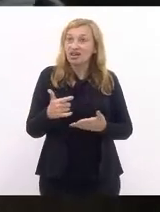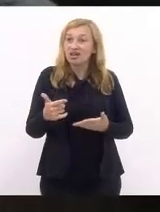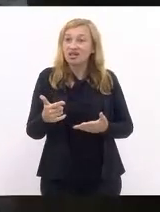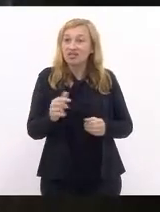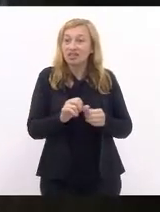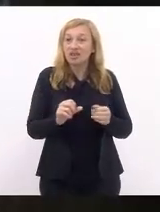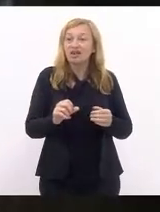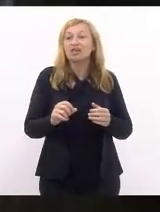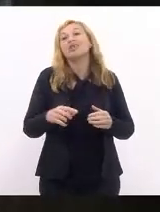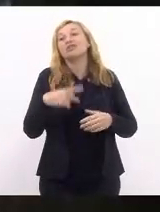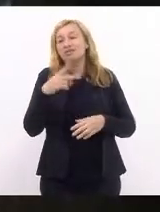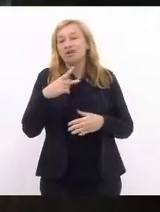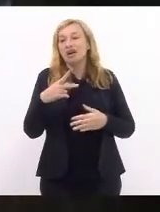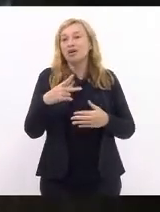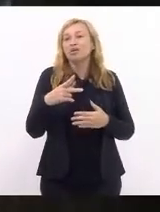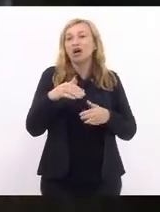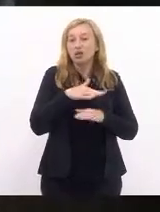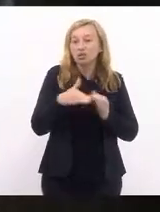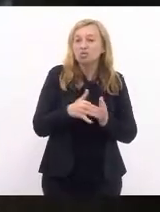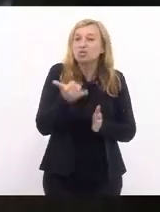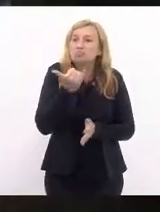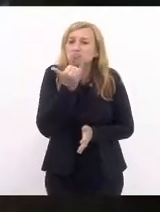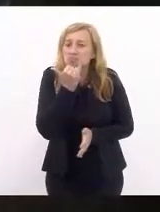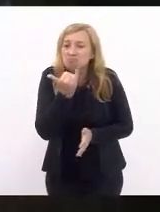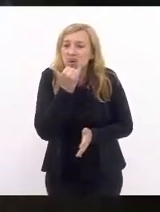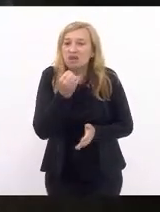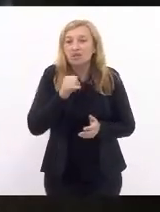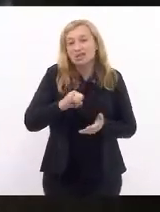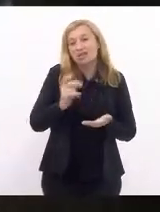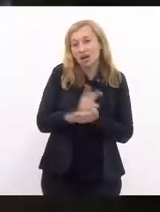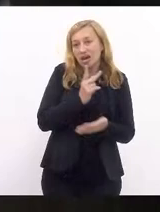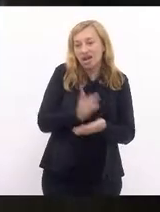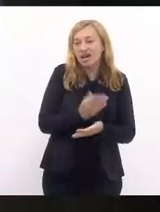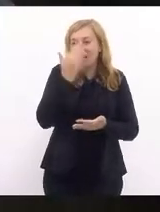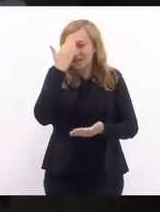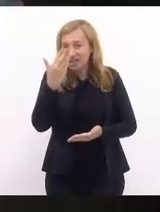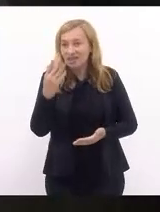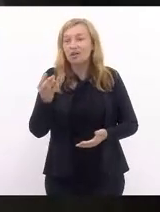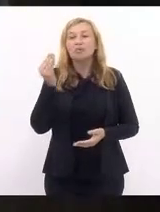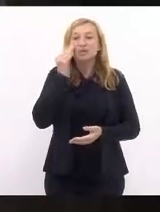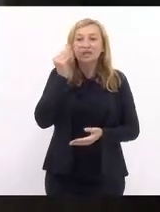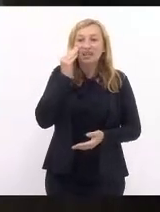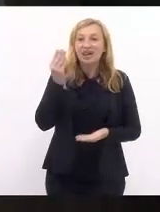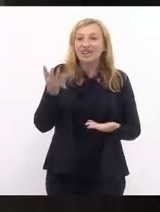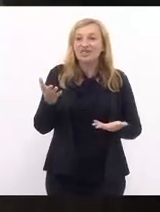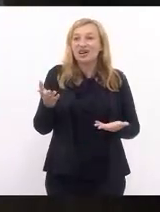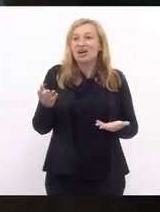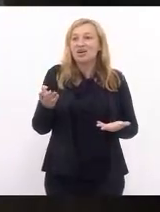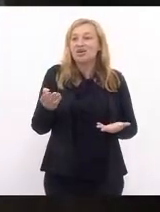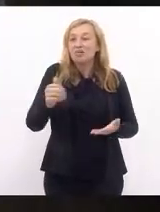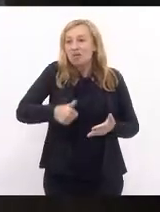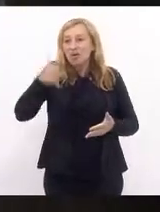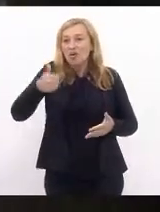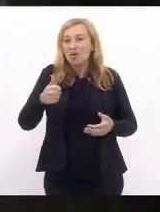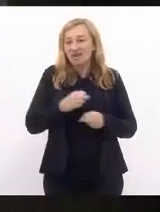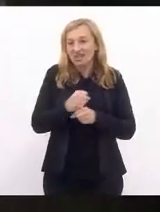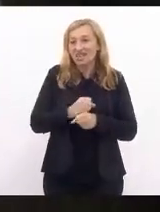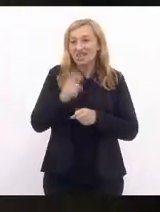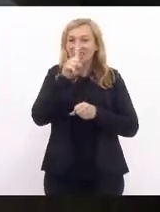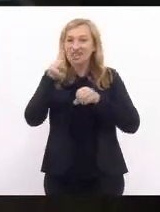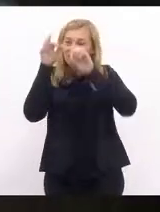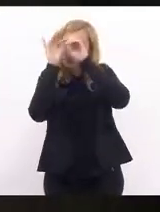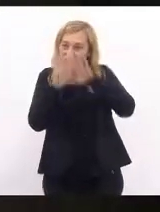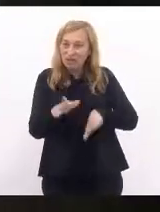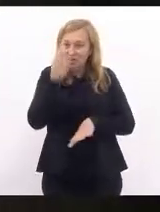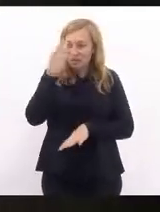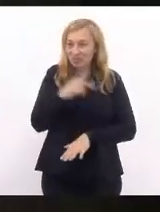sido assim eu também me dirijo a todos pedindo perdão E agradecendo muito a oportunidade de tecido um pouco o melhor neste ano que Deus